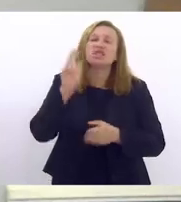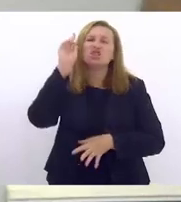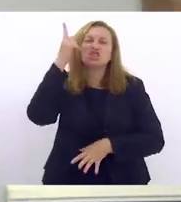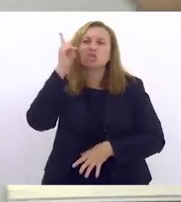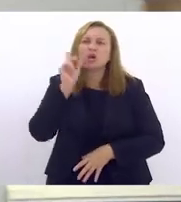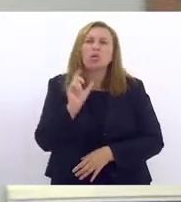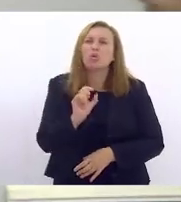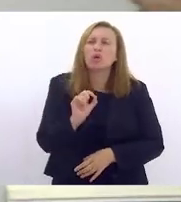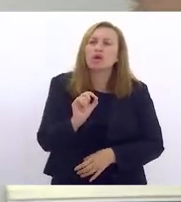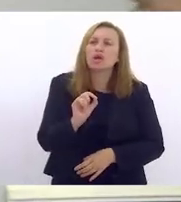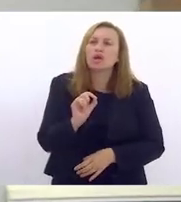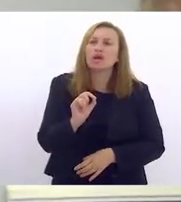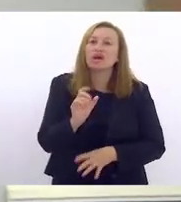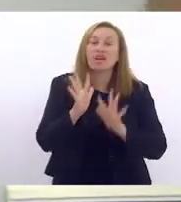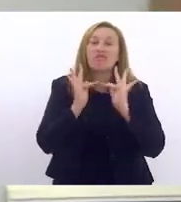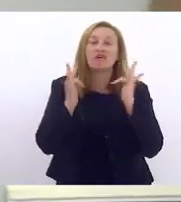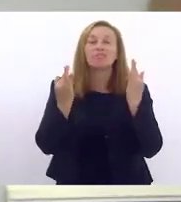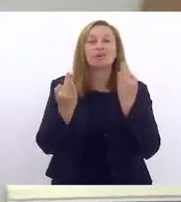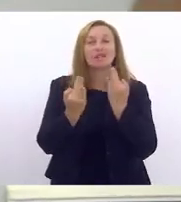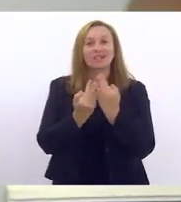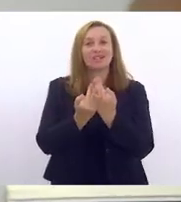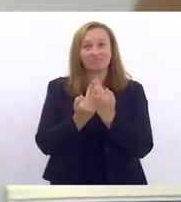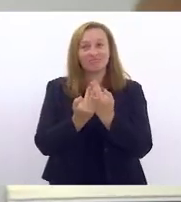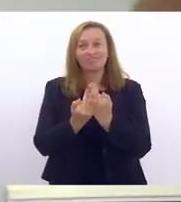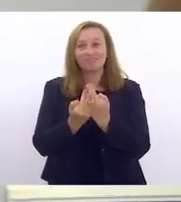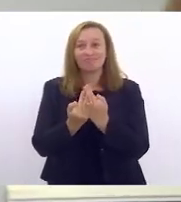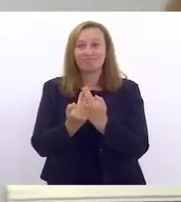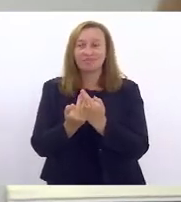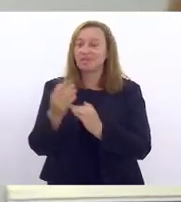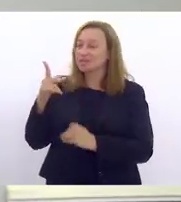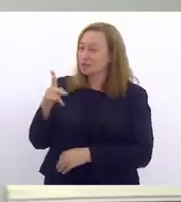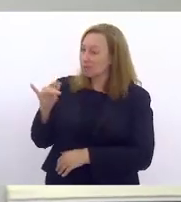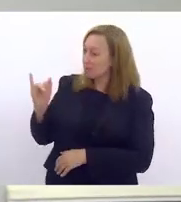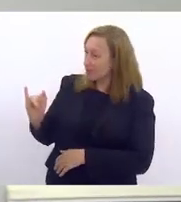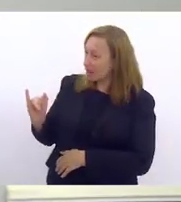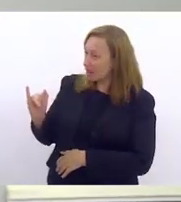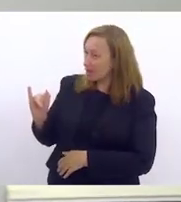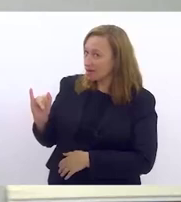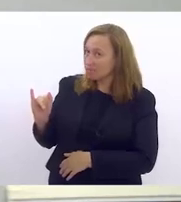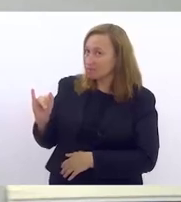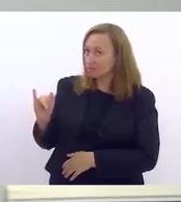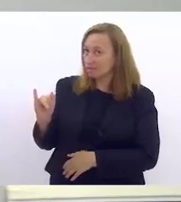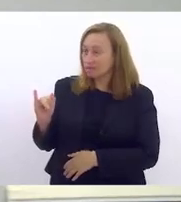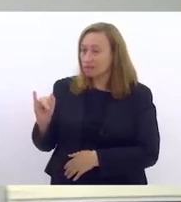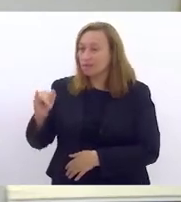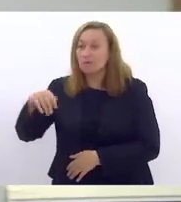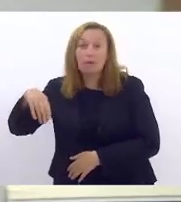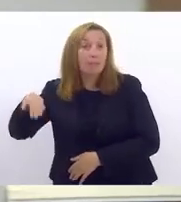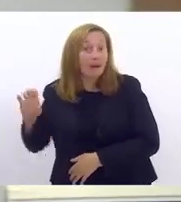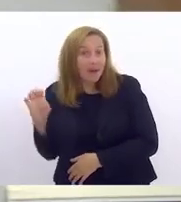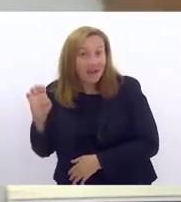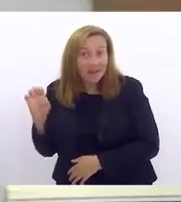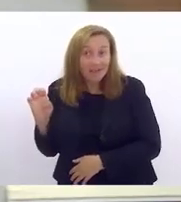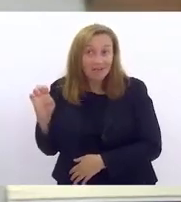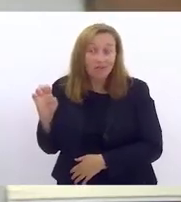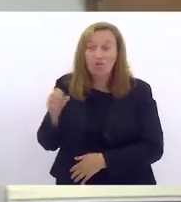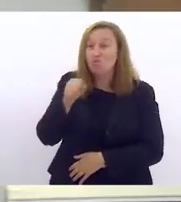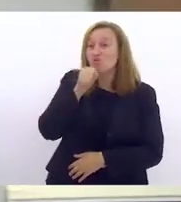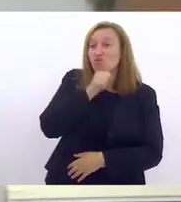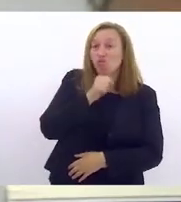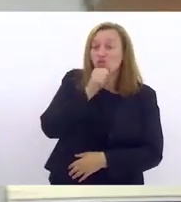é fazendo histórias de uma família de pai, nasce uma mãe, nasce um